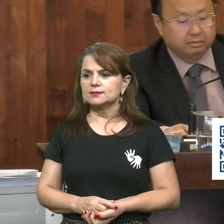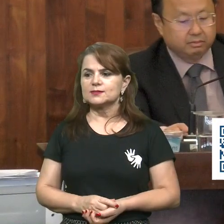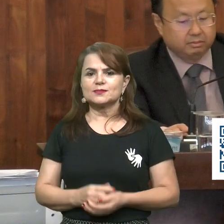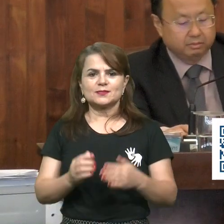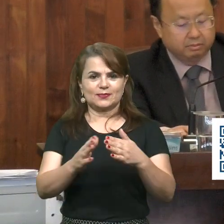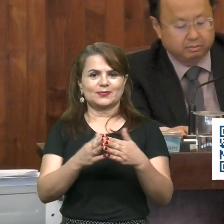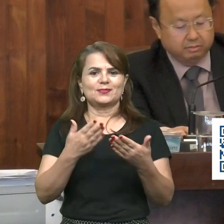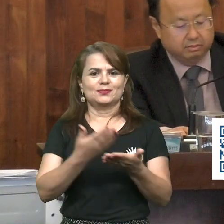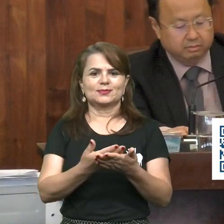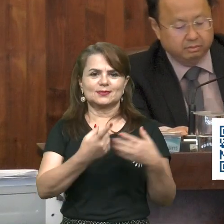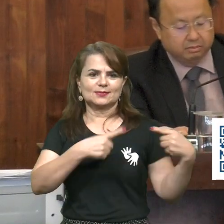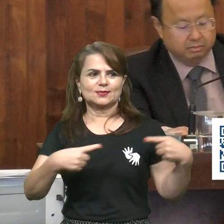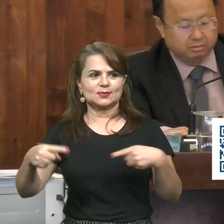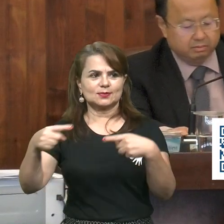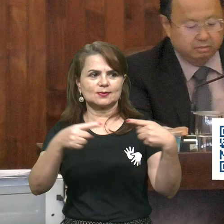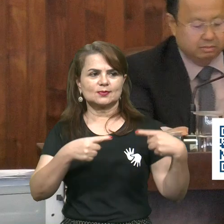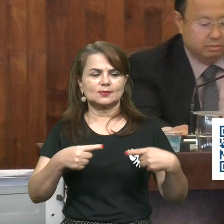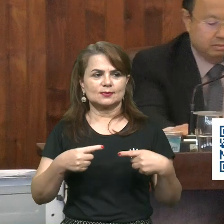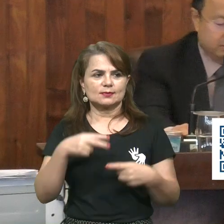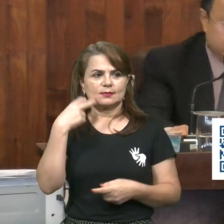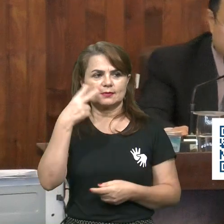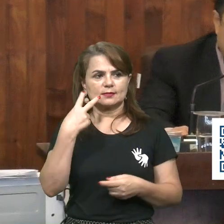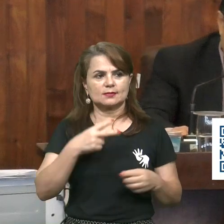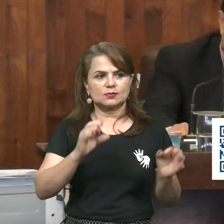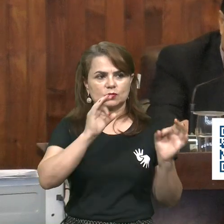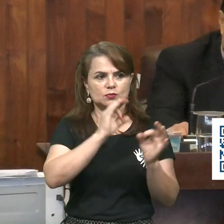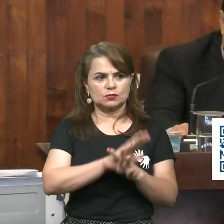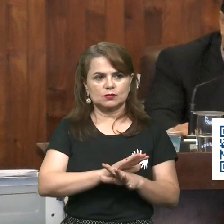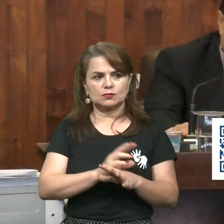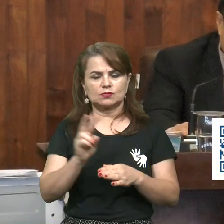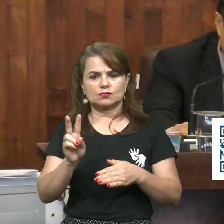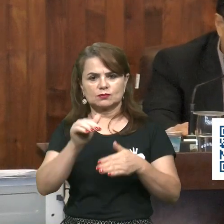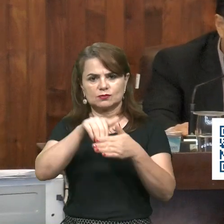Requerimento está em discussão. Não havendo vereadores inscritos, está em